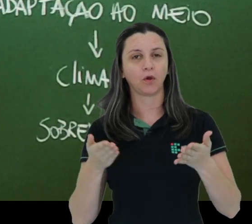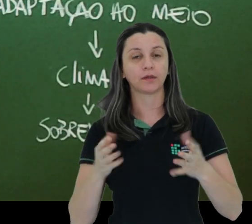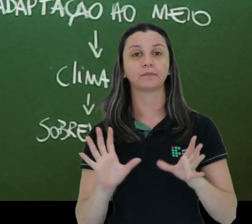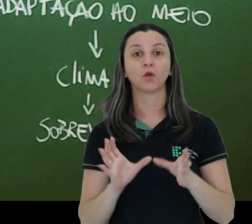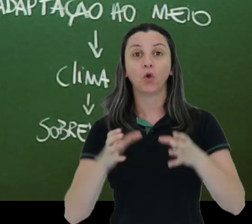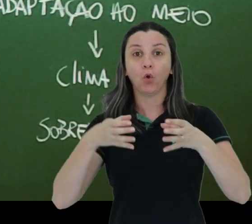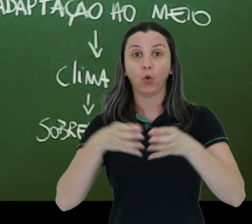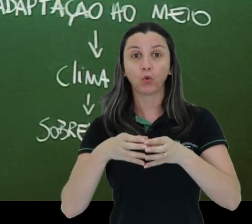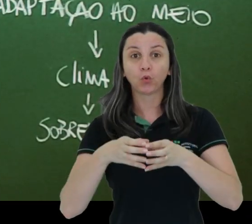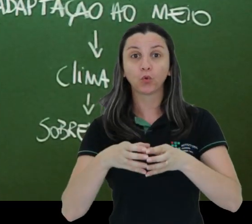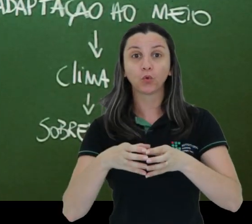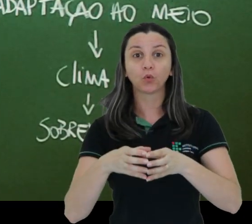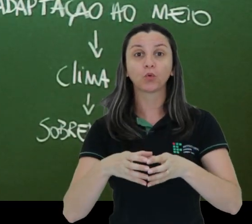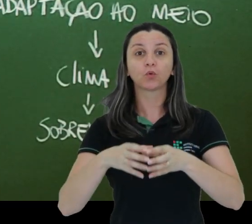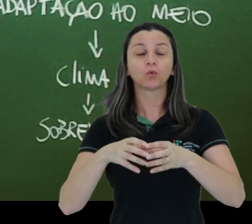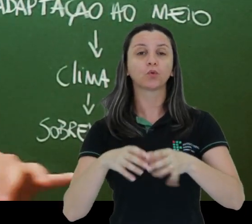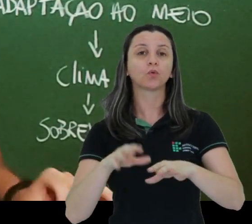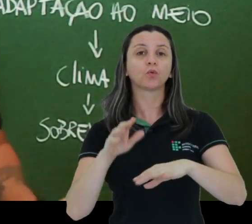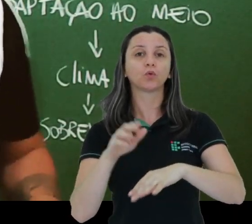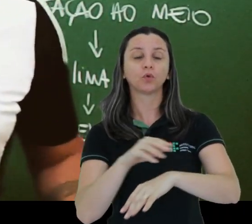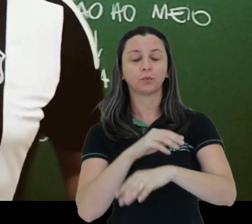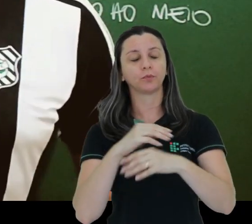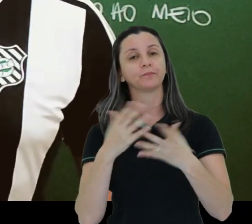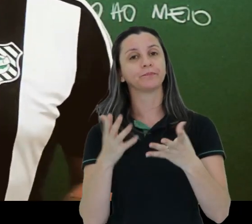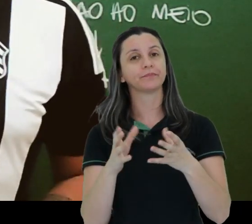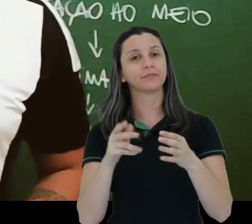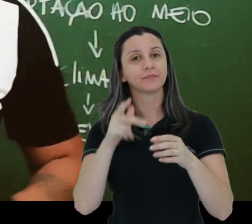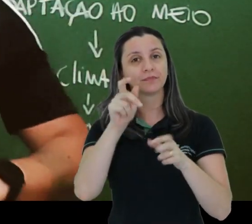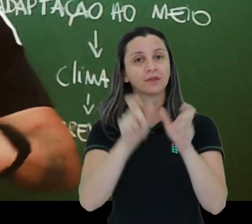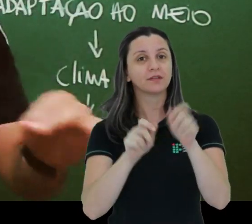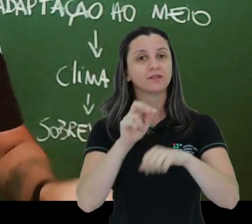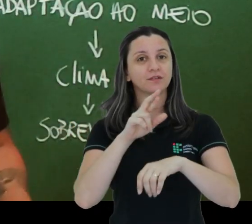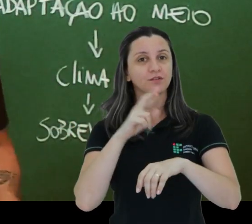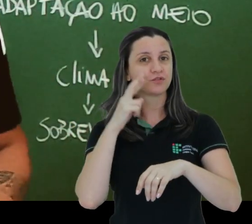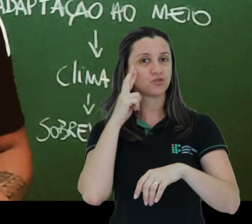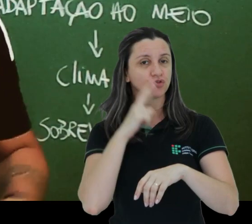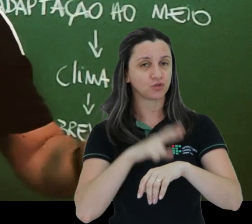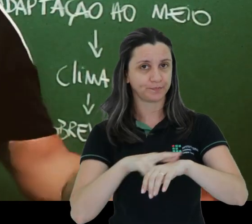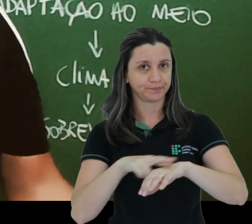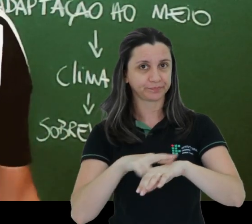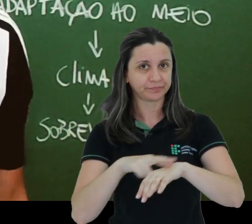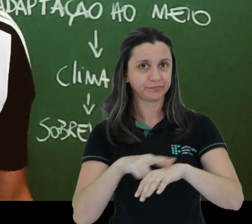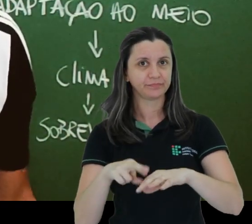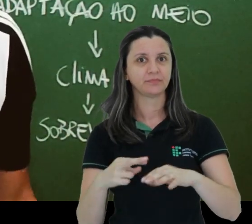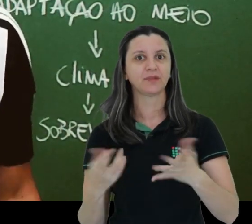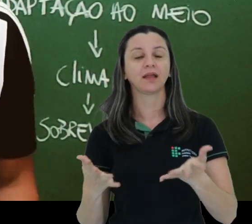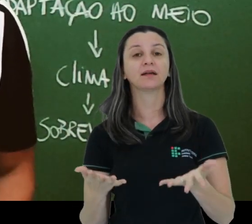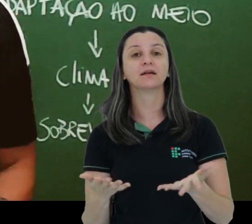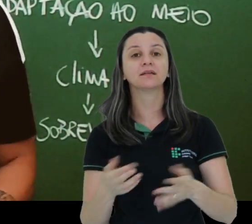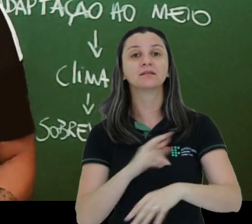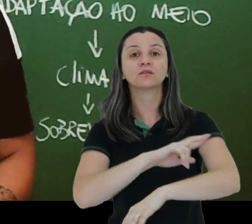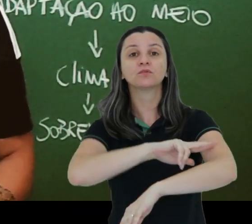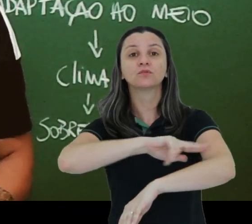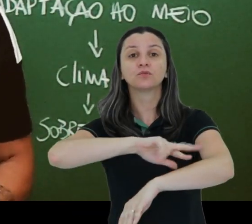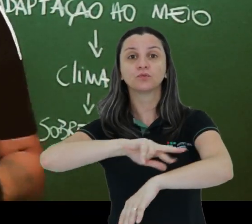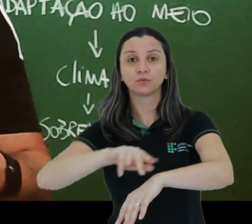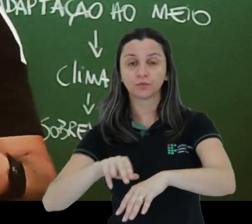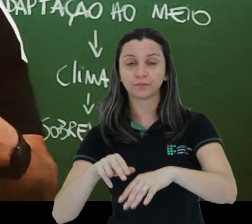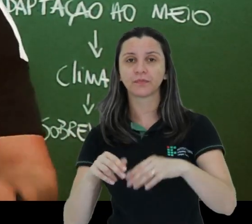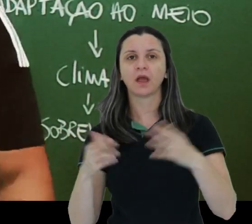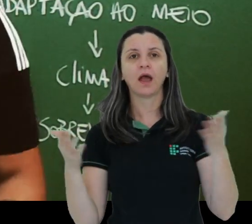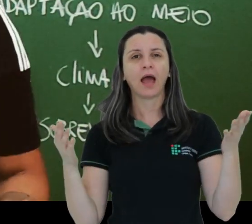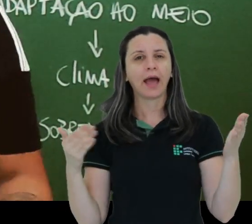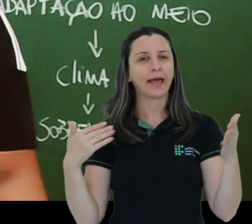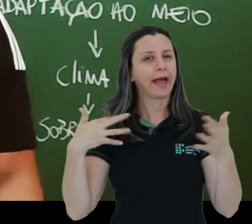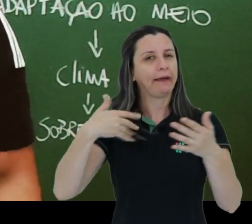agora, grupos étnicos. Durante muito tempo foi ensinado, e até hoje é ensinado, em